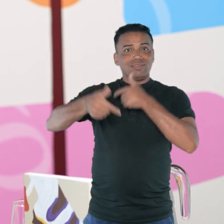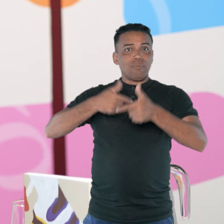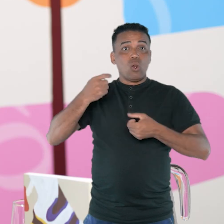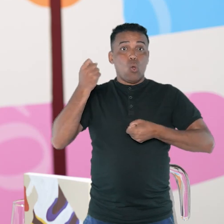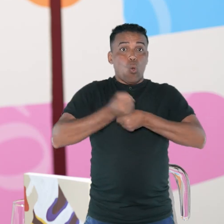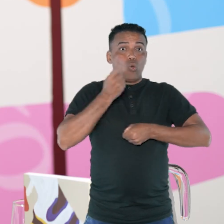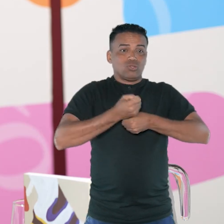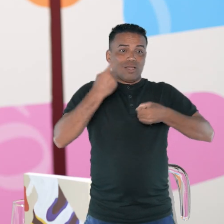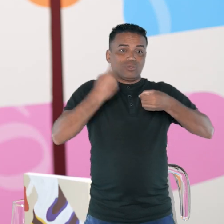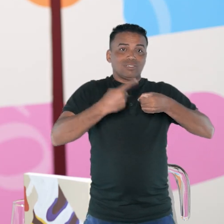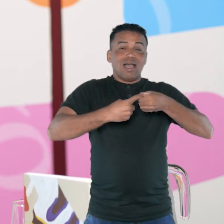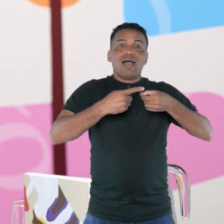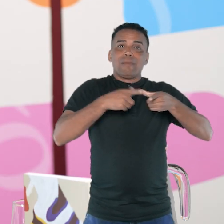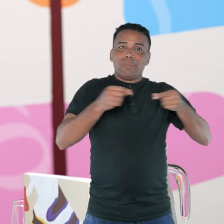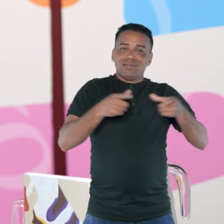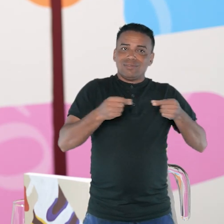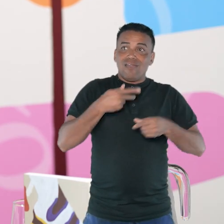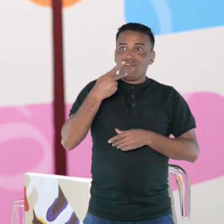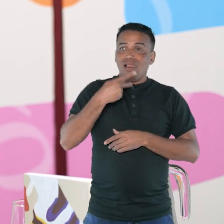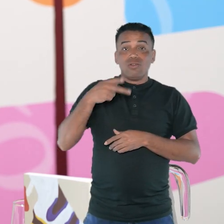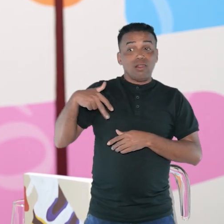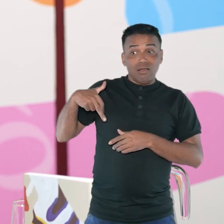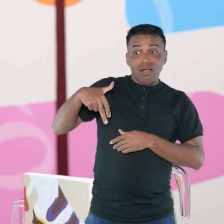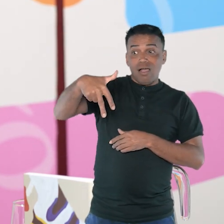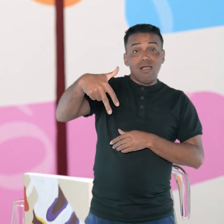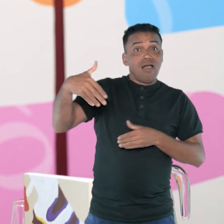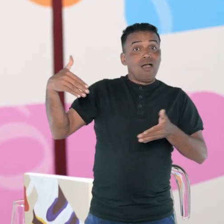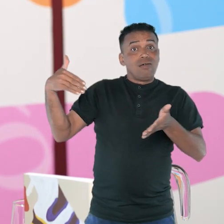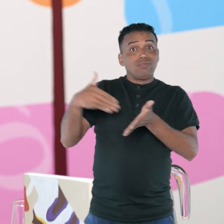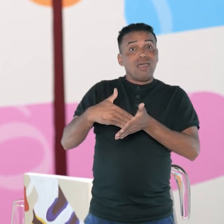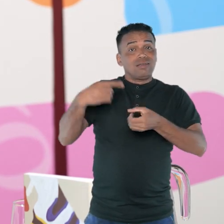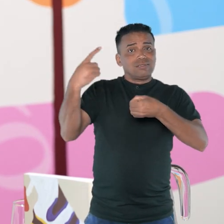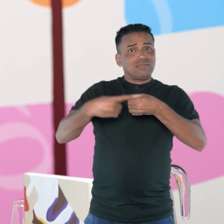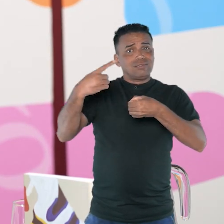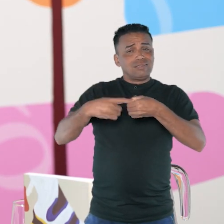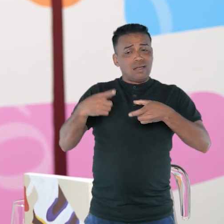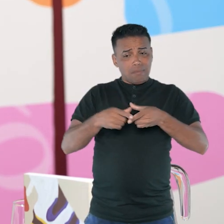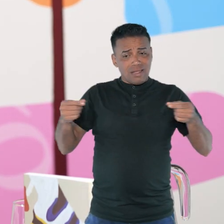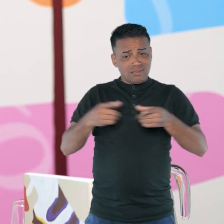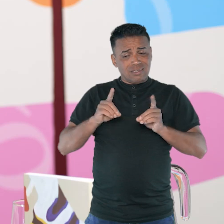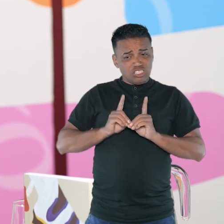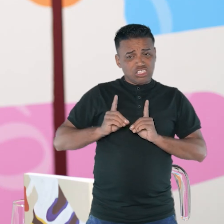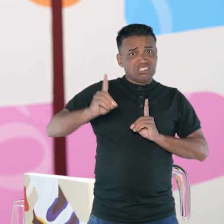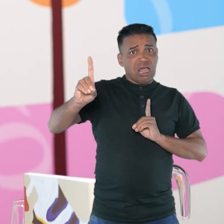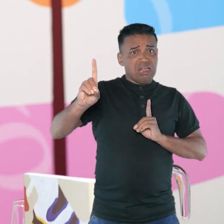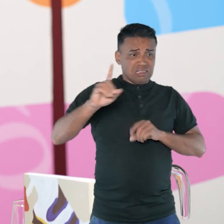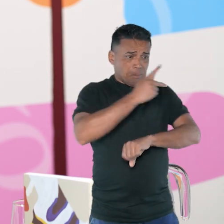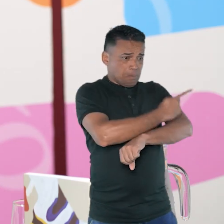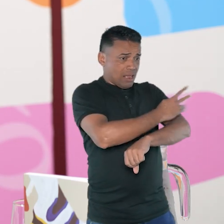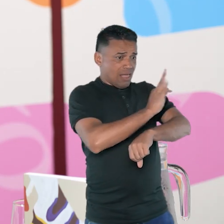lá no Quilombo que ele ia de pé para Brasília. Então, você imagina a distância que nós temos daqui para